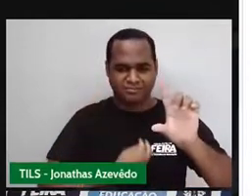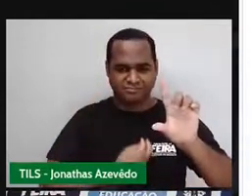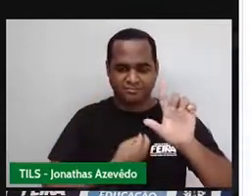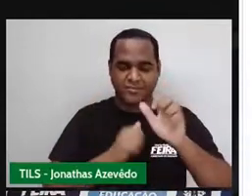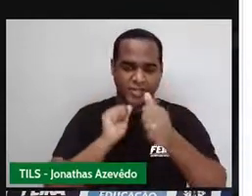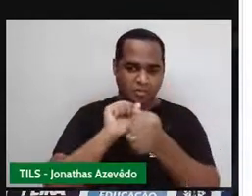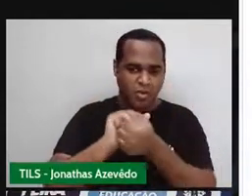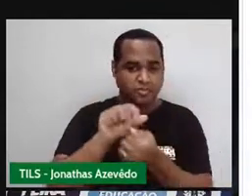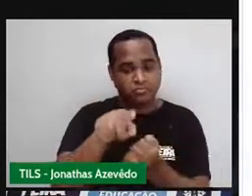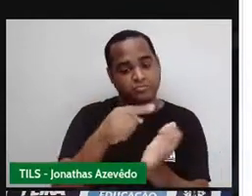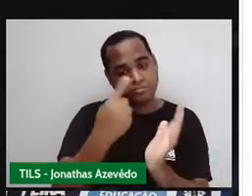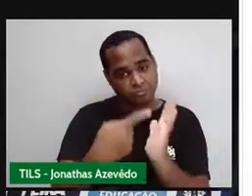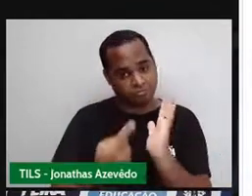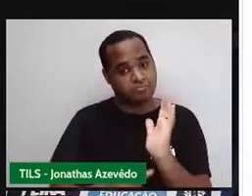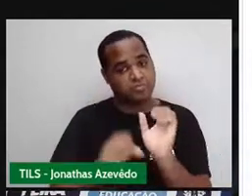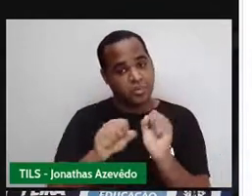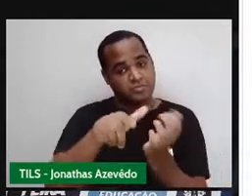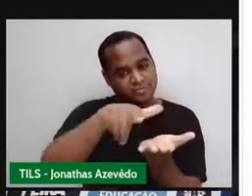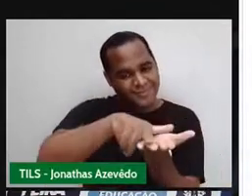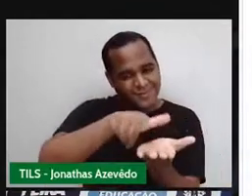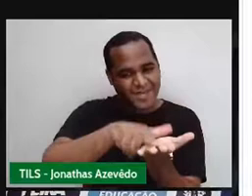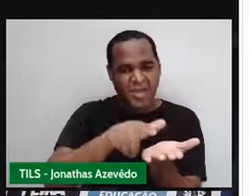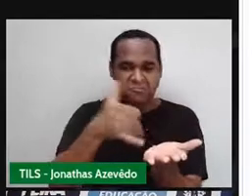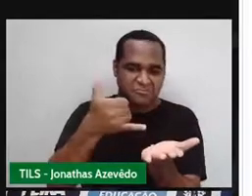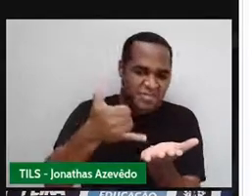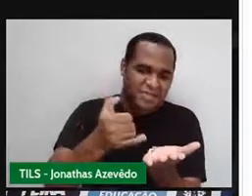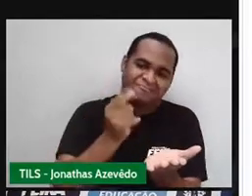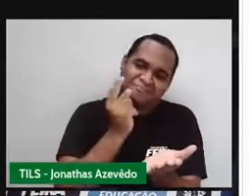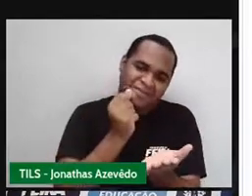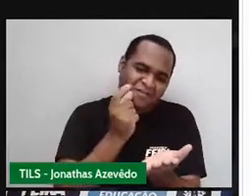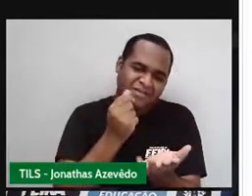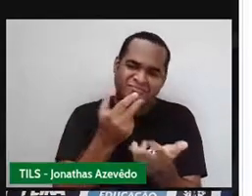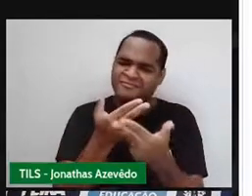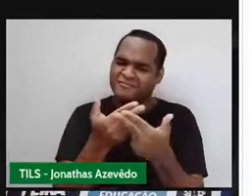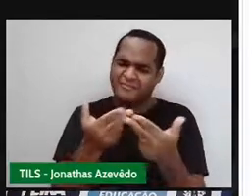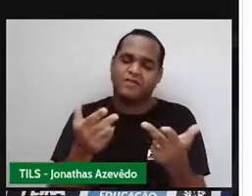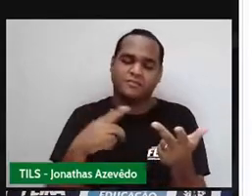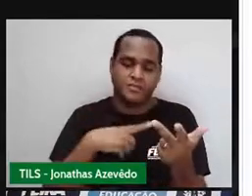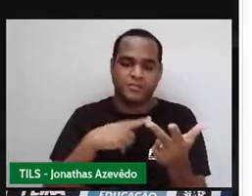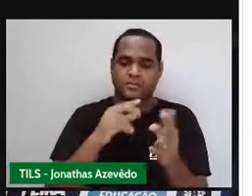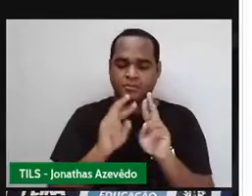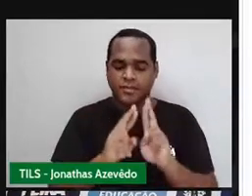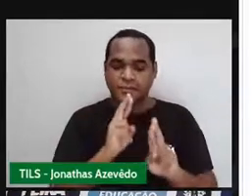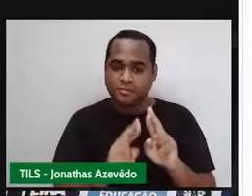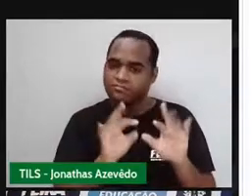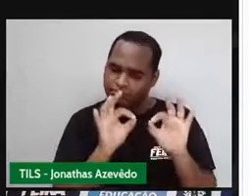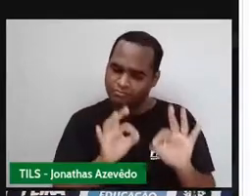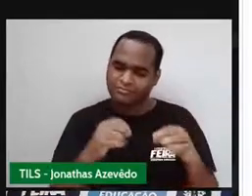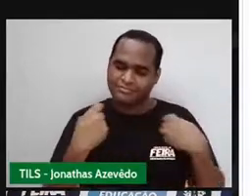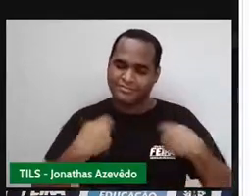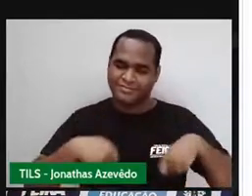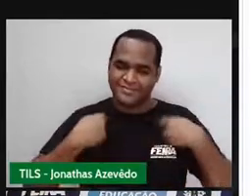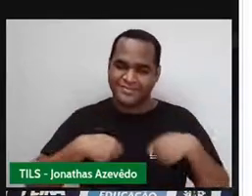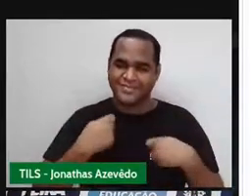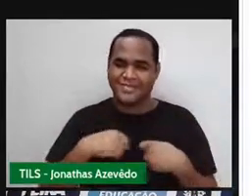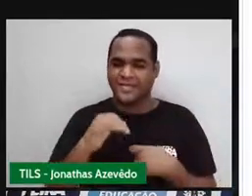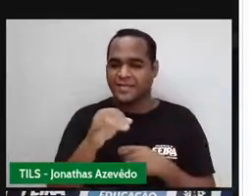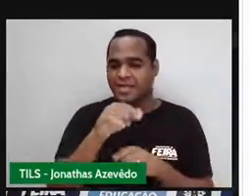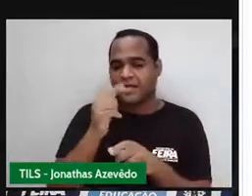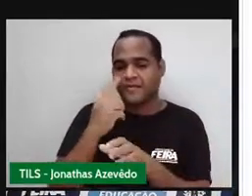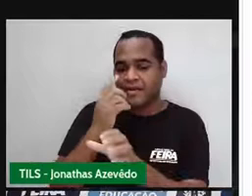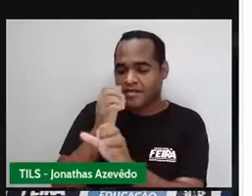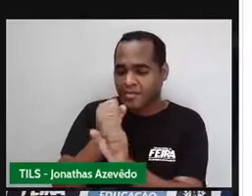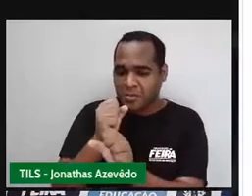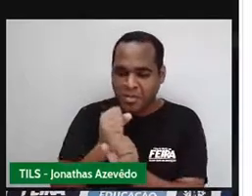é bom ter aí um caderninho né uma folha de papel uma canetinha um lápis para ir fazendo aí anotações né fazendo seus